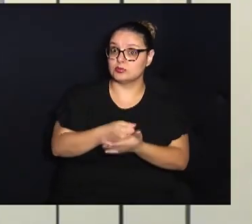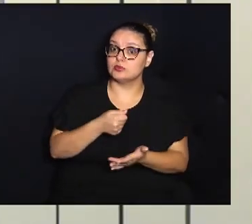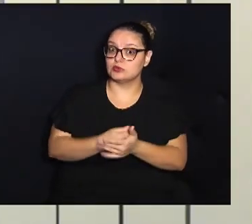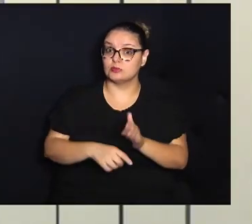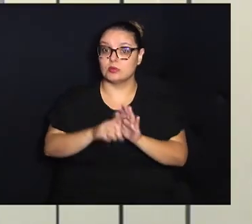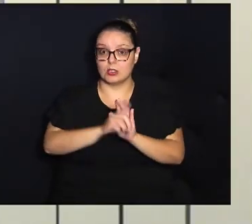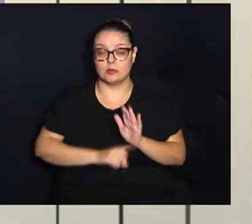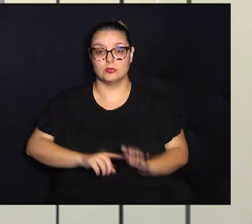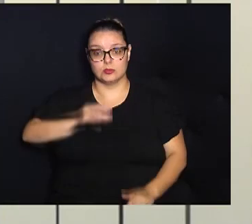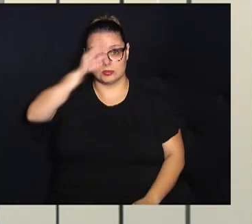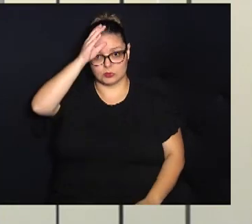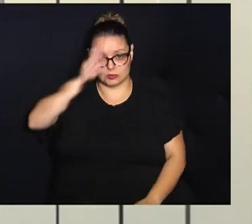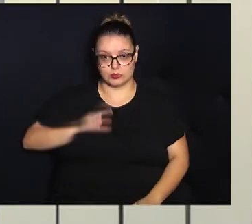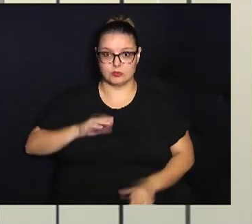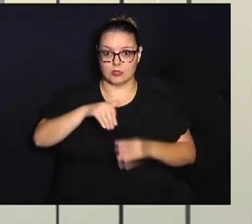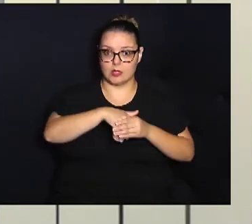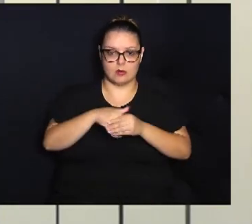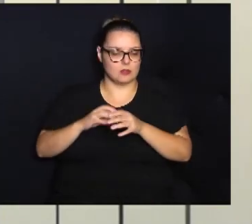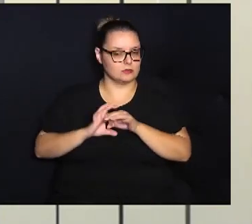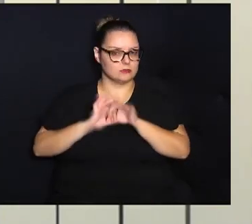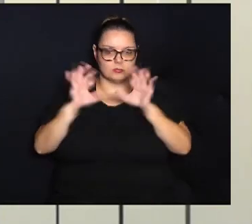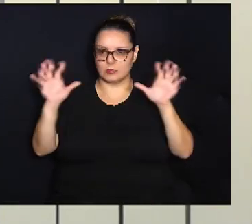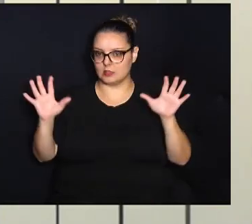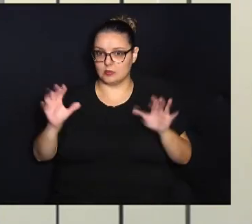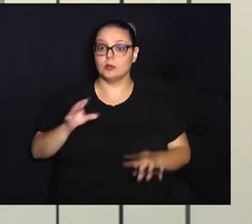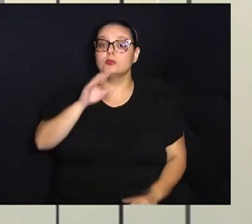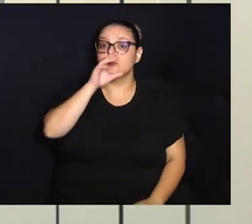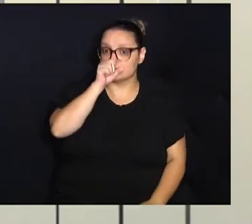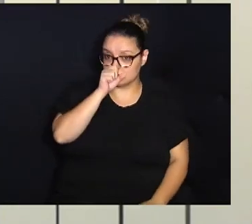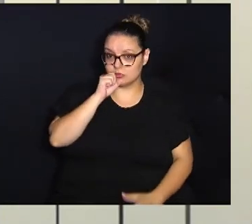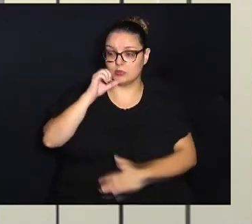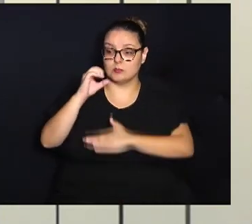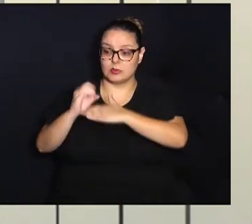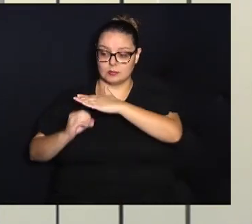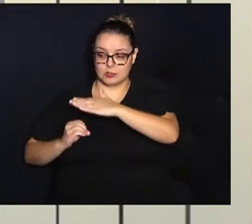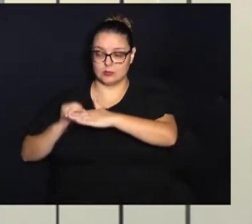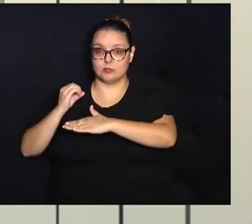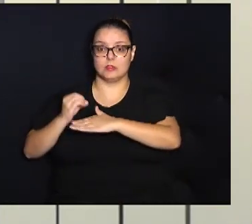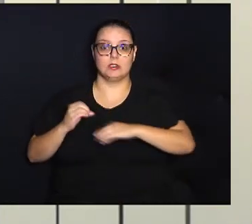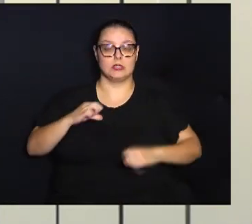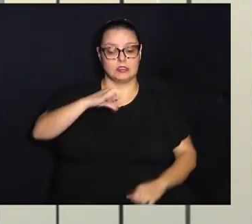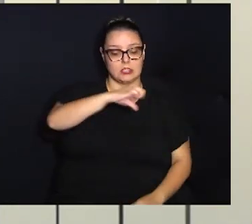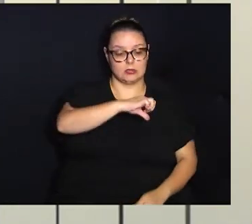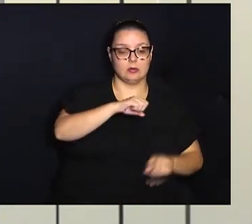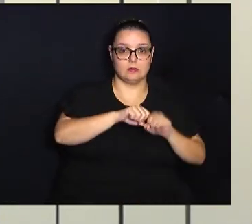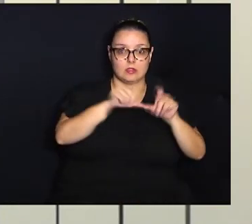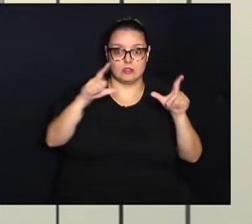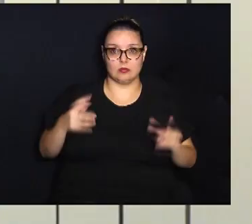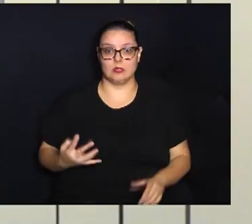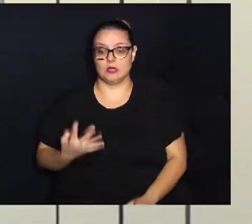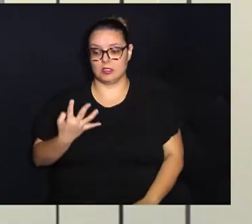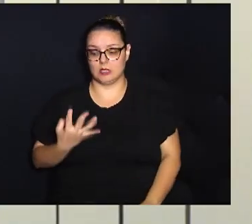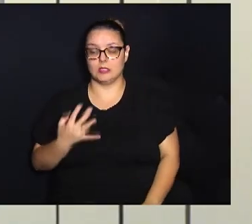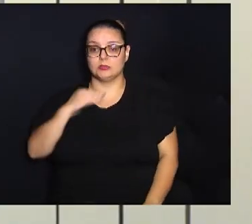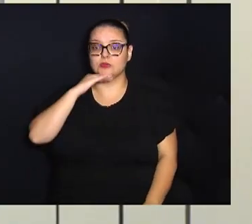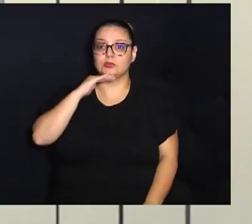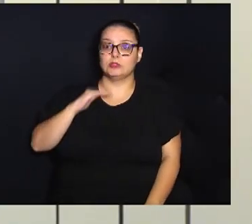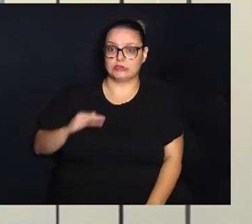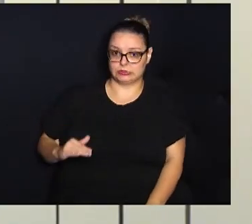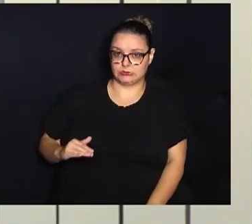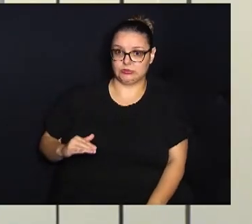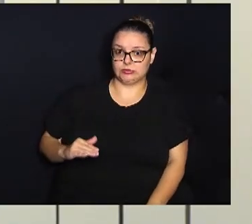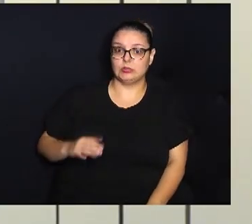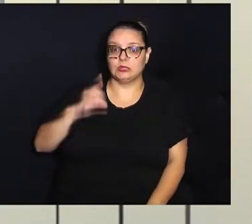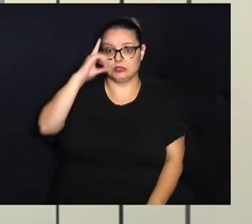dos eleitores ao voto livre. No sábado, o plantão será realizado das 9 horas da manhã às 4 horas da tarde e